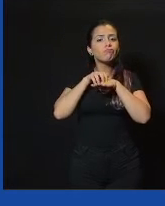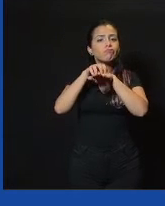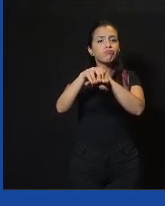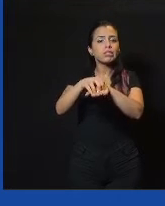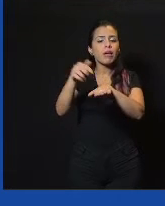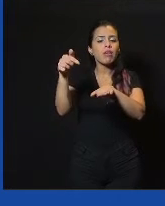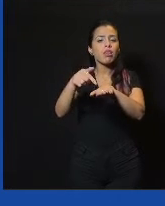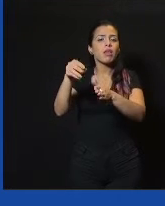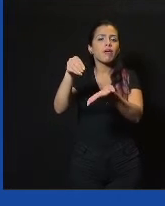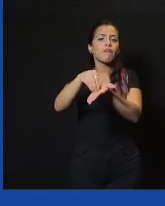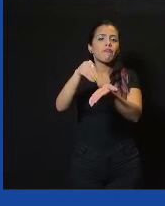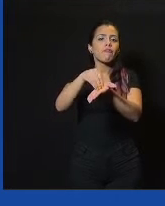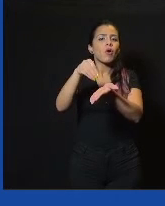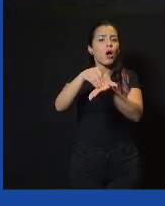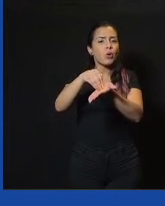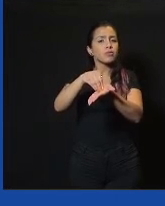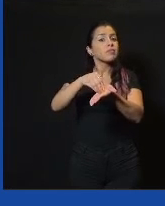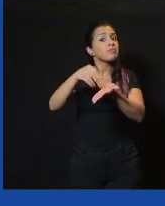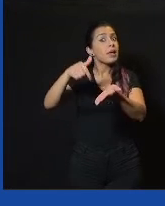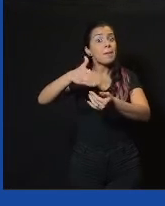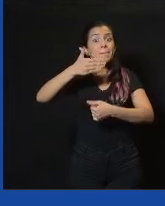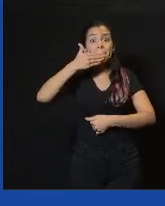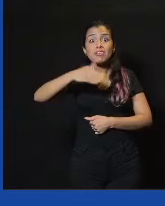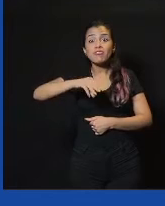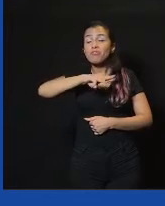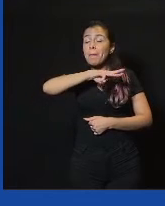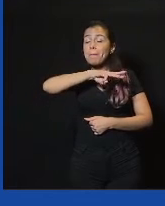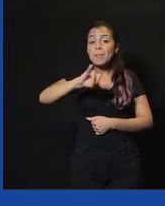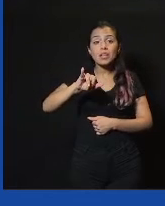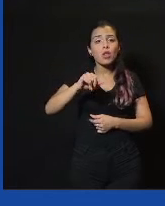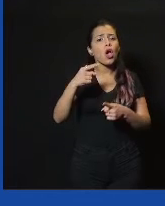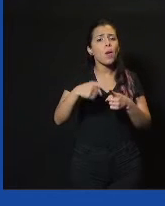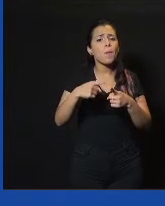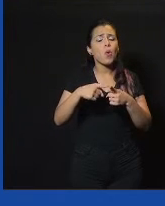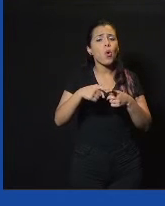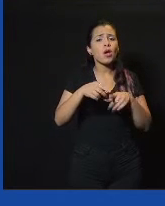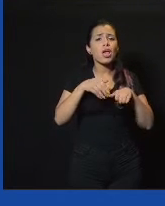de licitações de milhões, de vários carros parados, e eu tenho que me